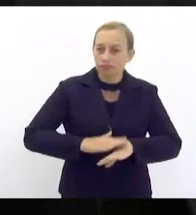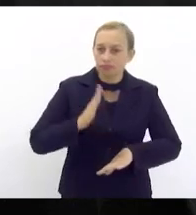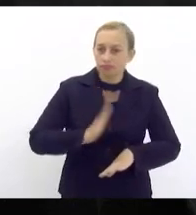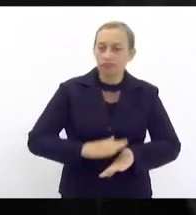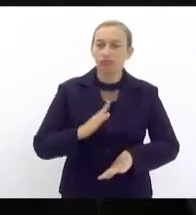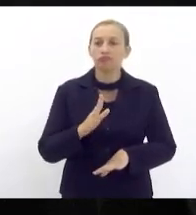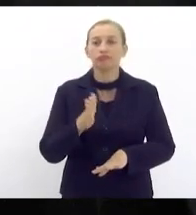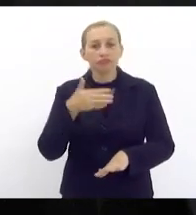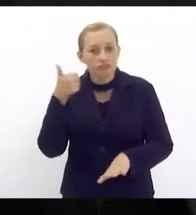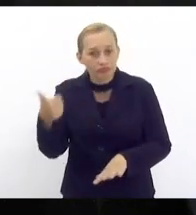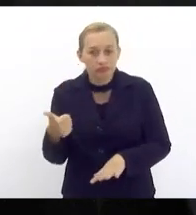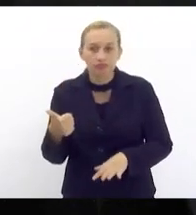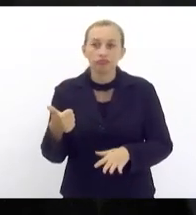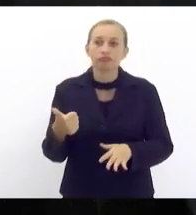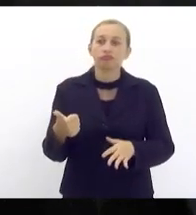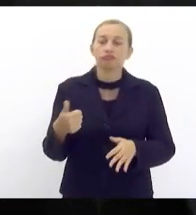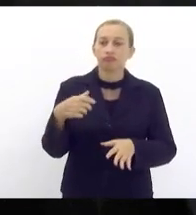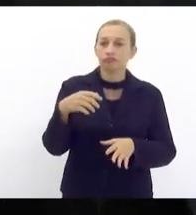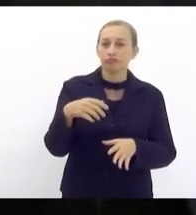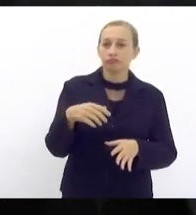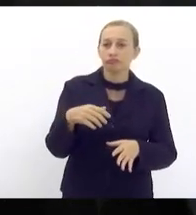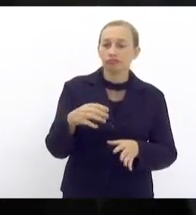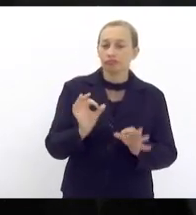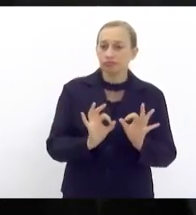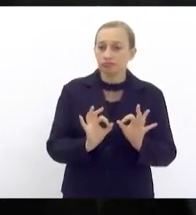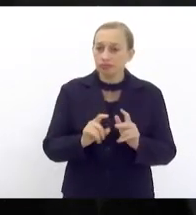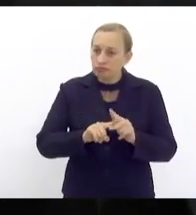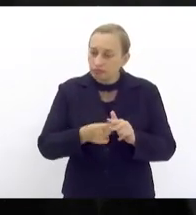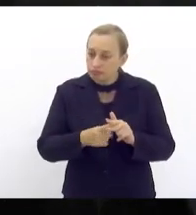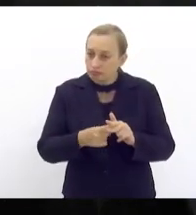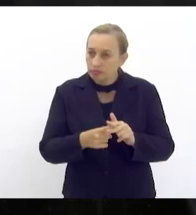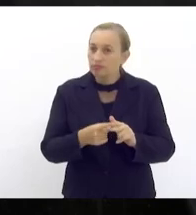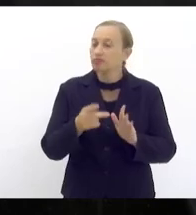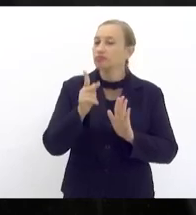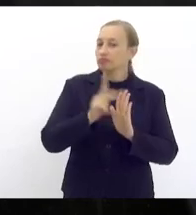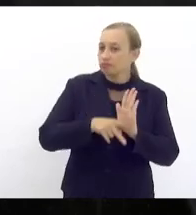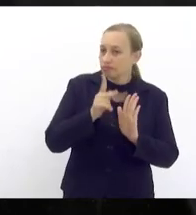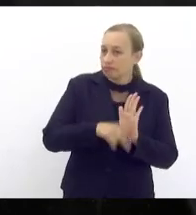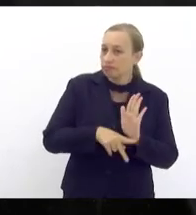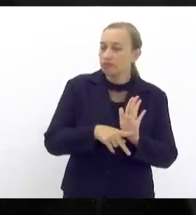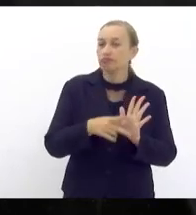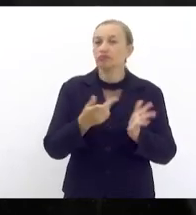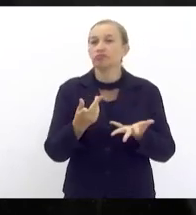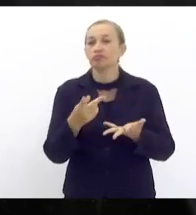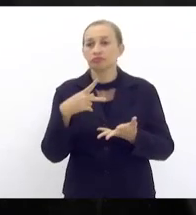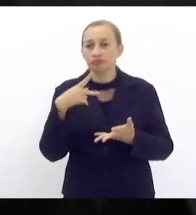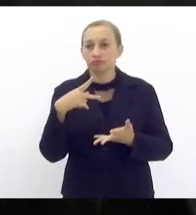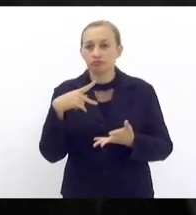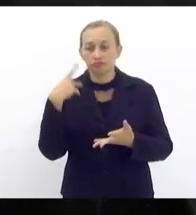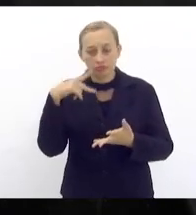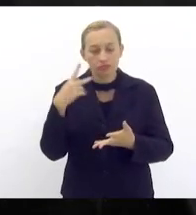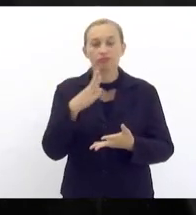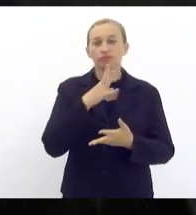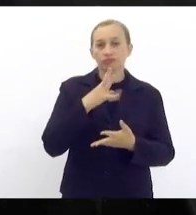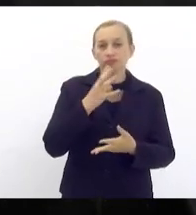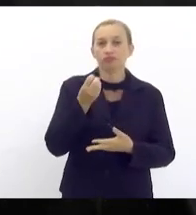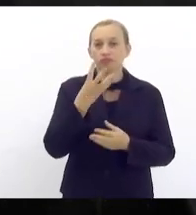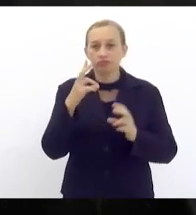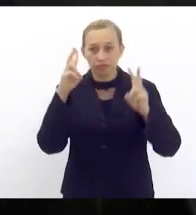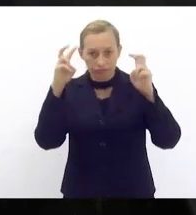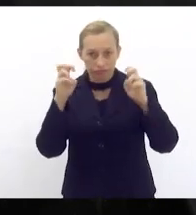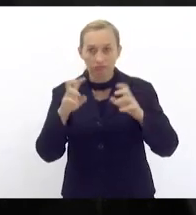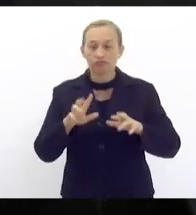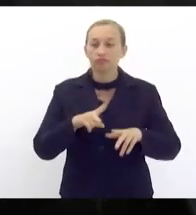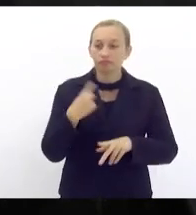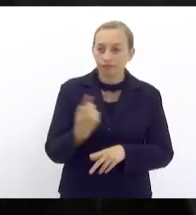melhorar aprimorar o projeto até mesmo de parlamentares que conhece muito bem a temática então